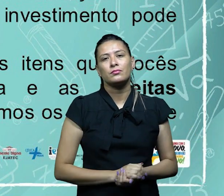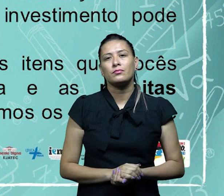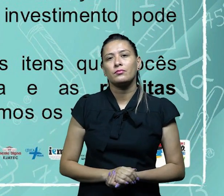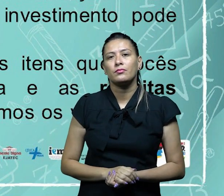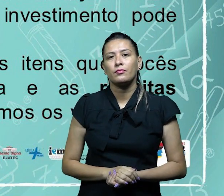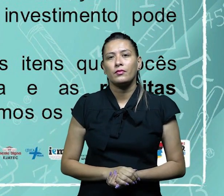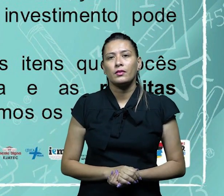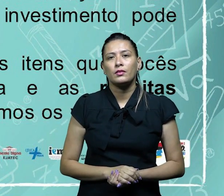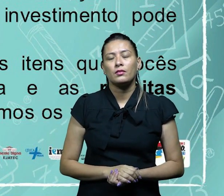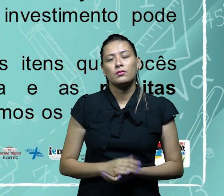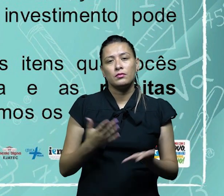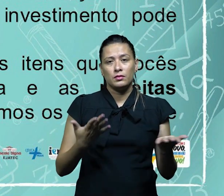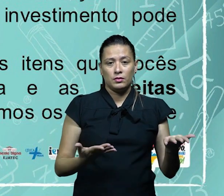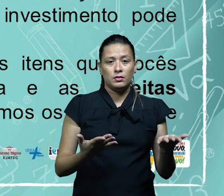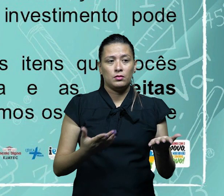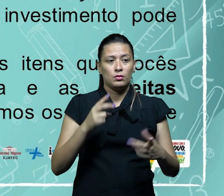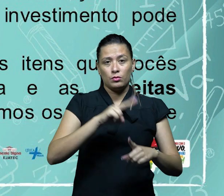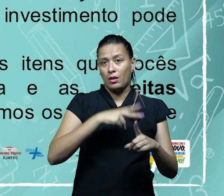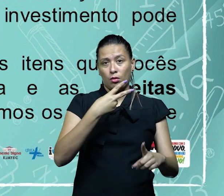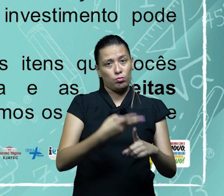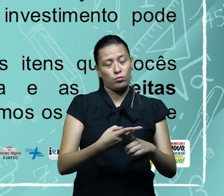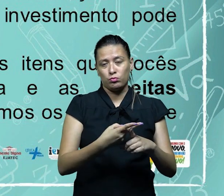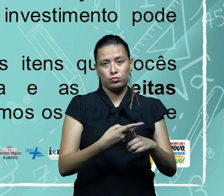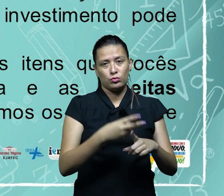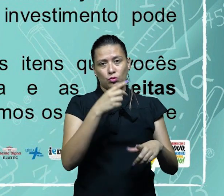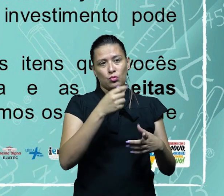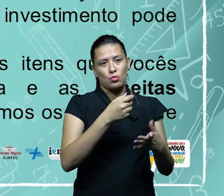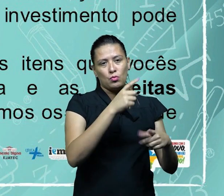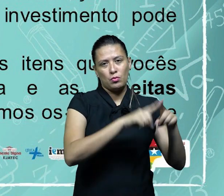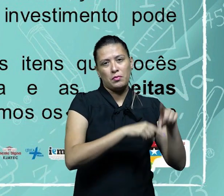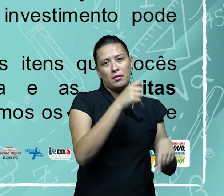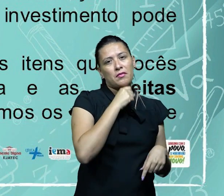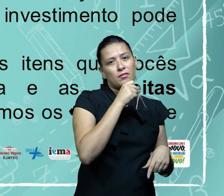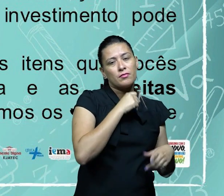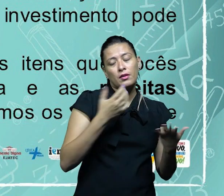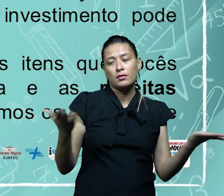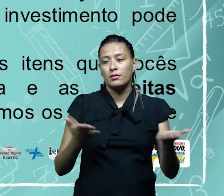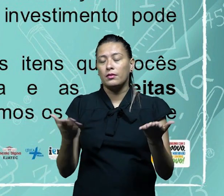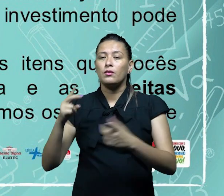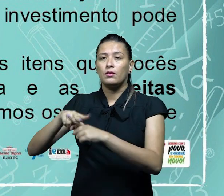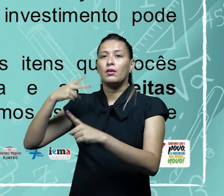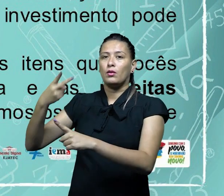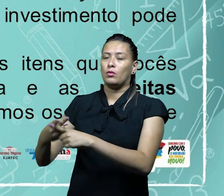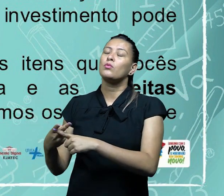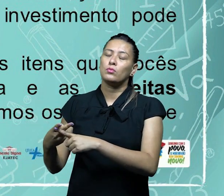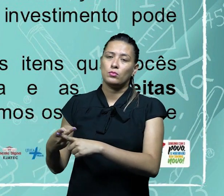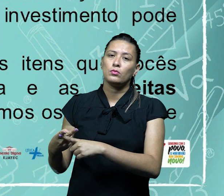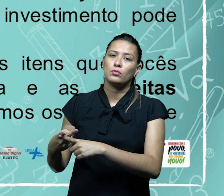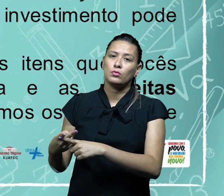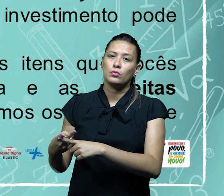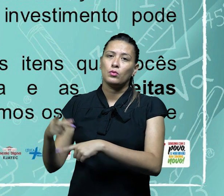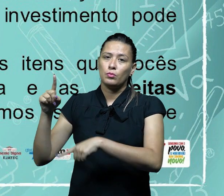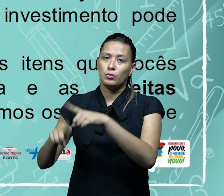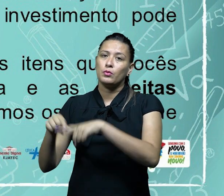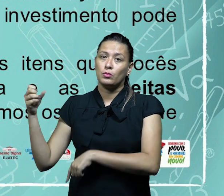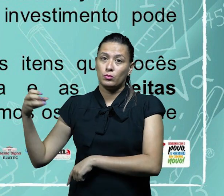vocês costumam usar no seu fluxo de caixa e as receitas incrementais geradas pelos investimentos, temos os valores do que